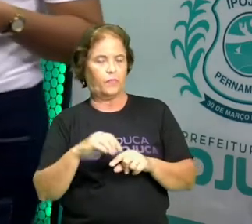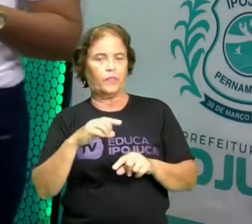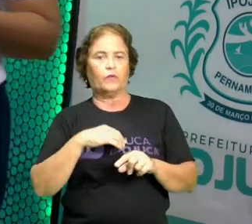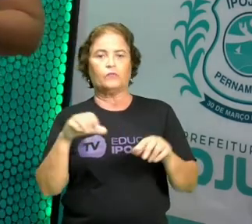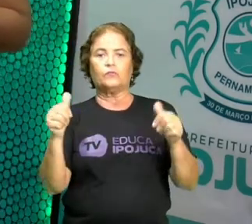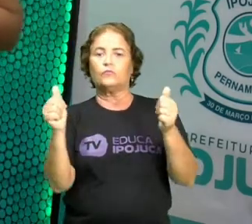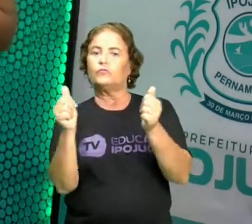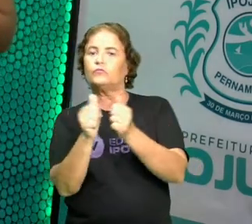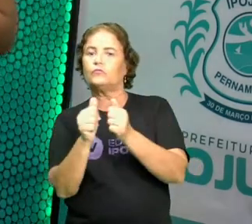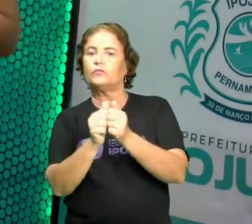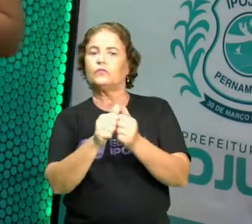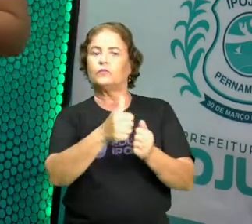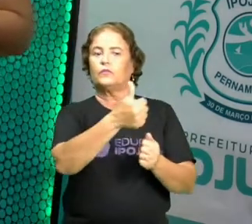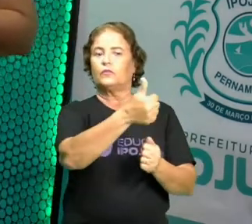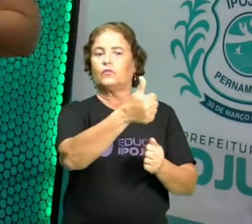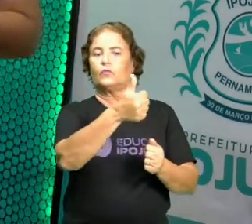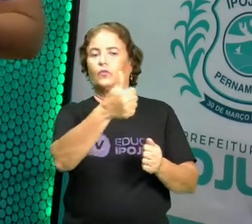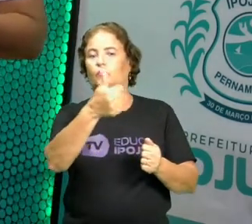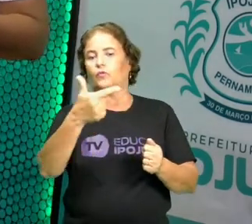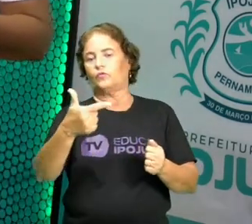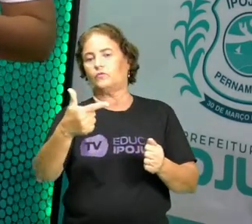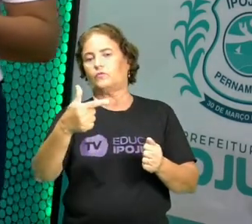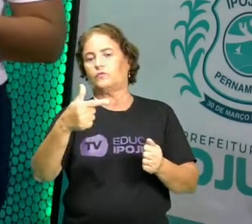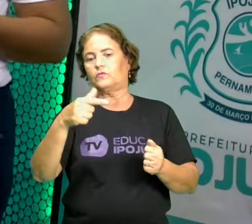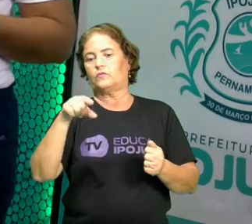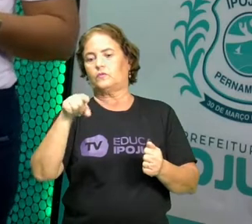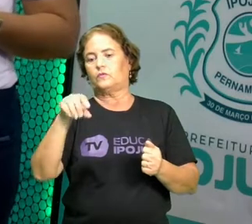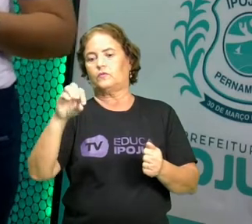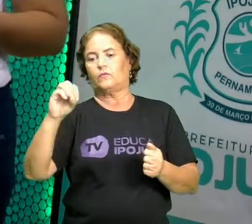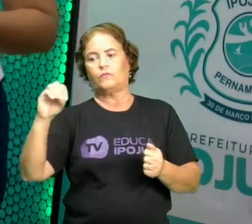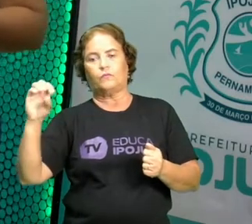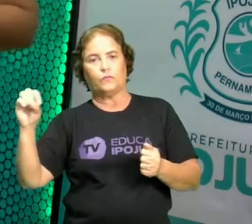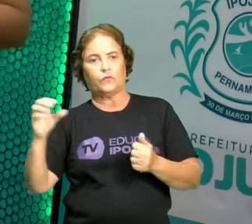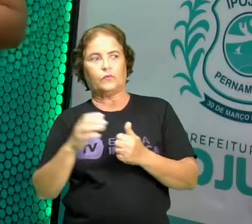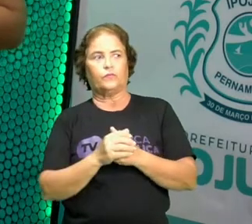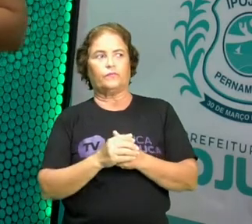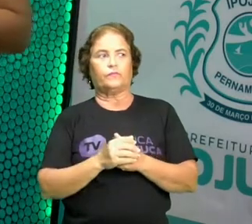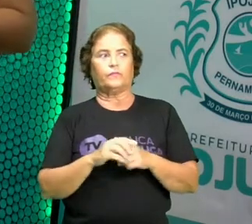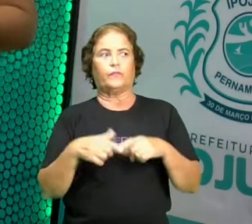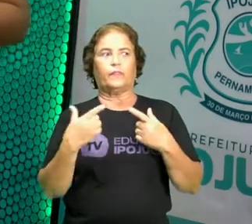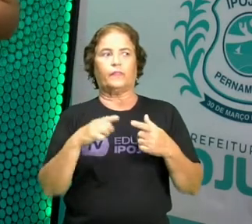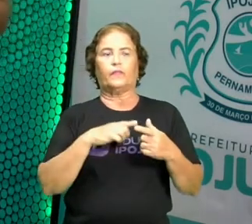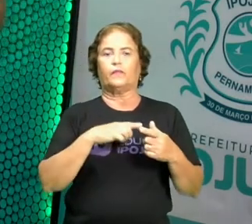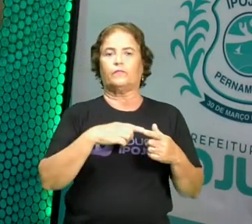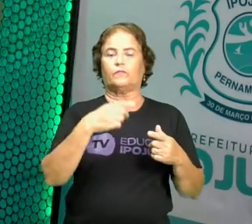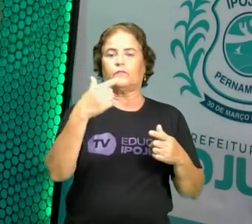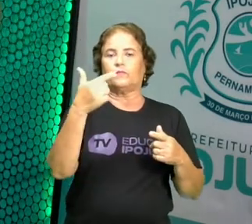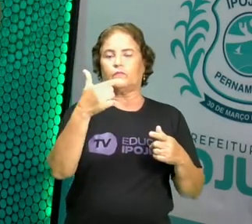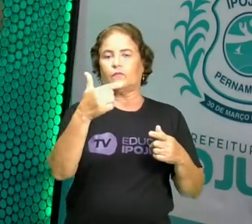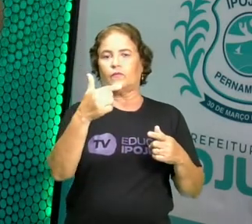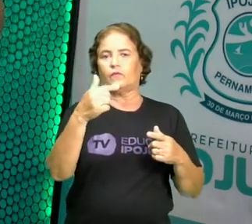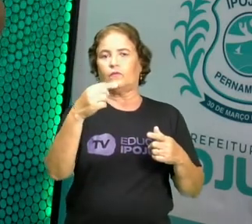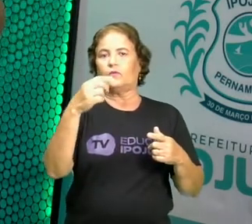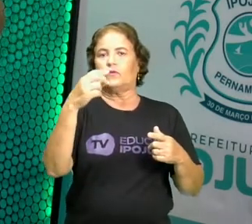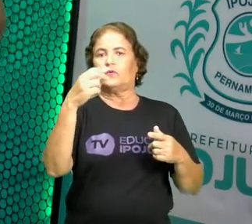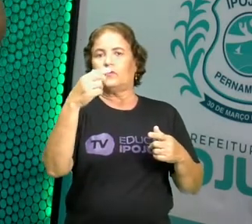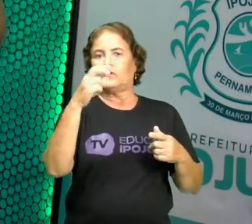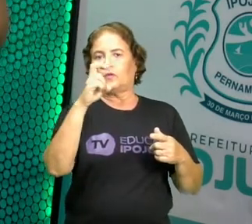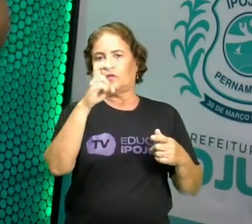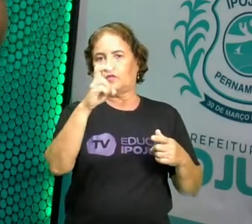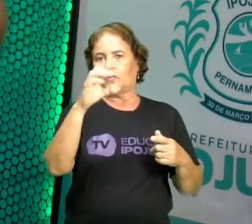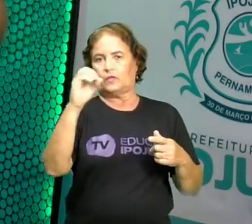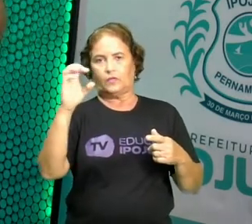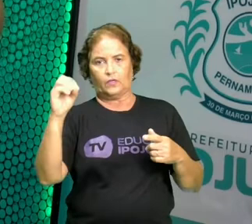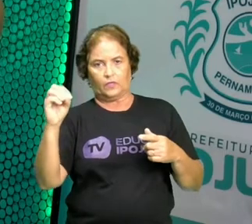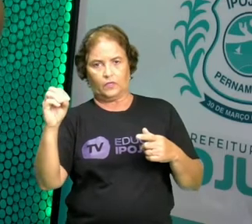12.000. 12.000 mais 5 centenas, eu tenho 500. 2.000 mais 12,